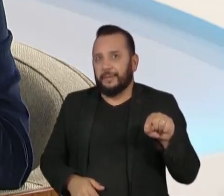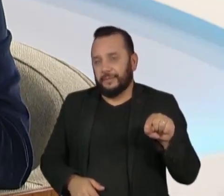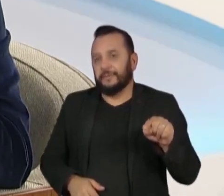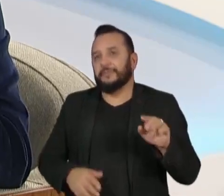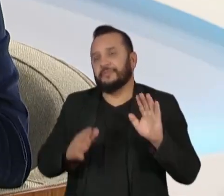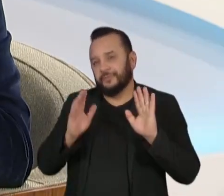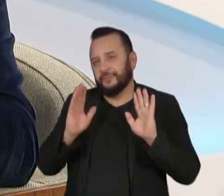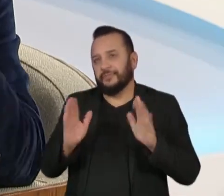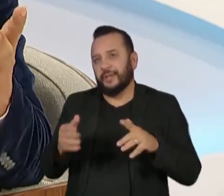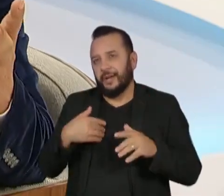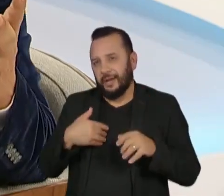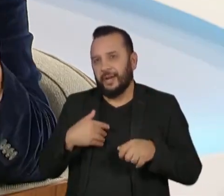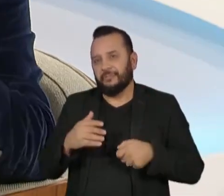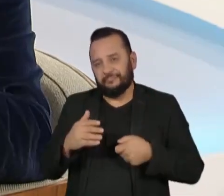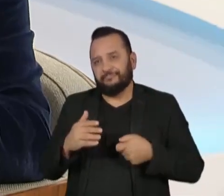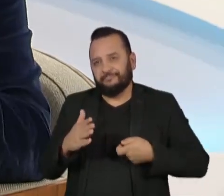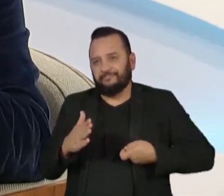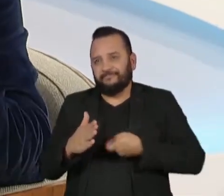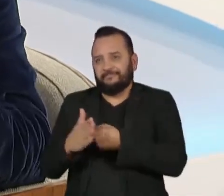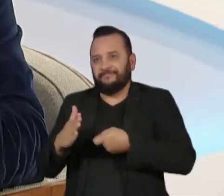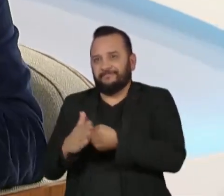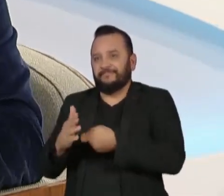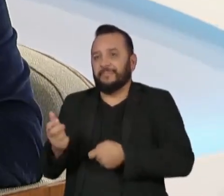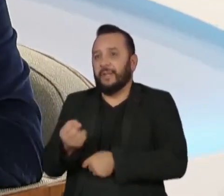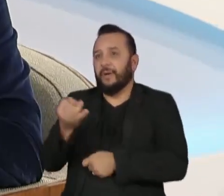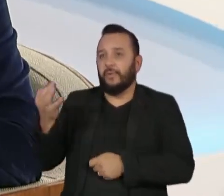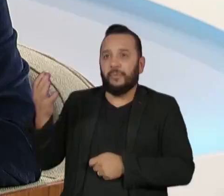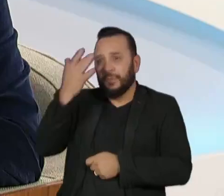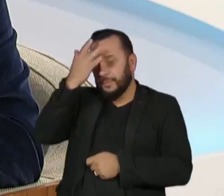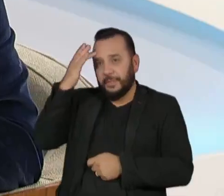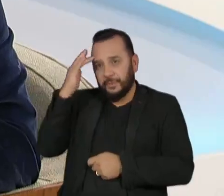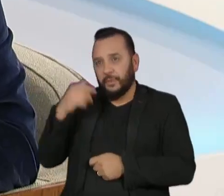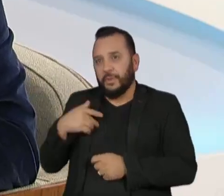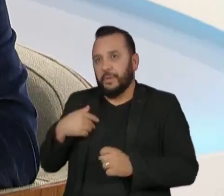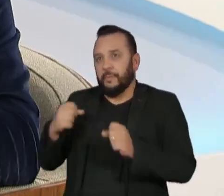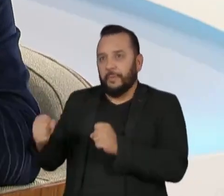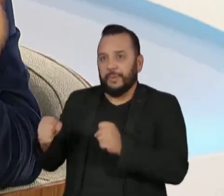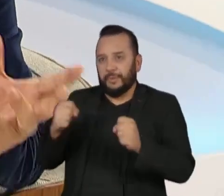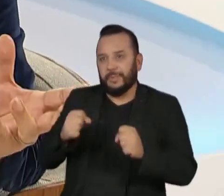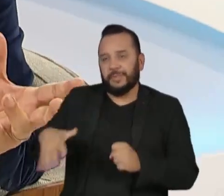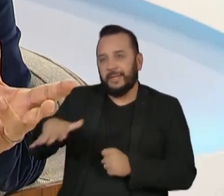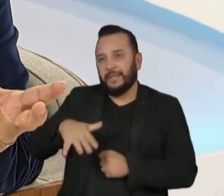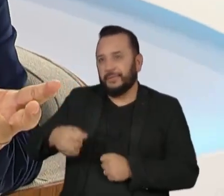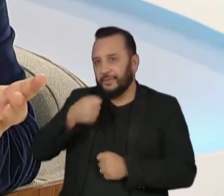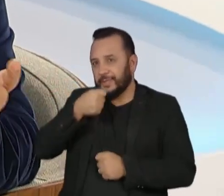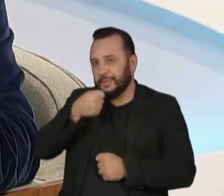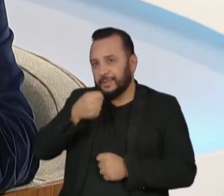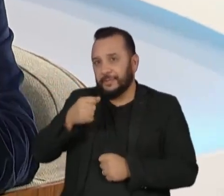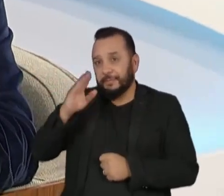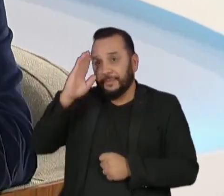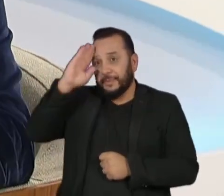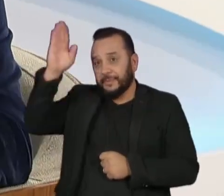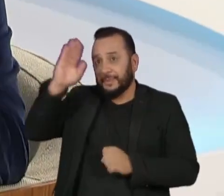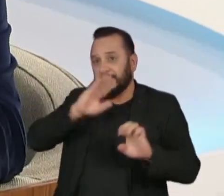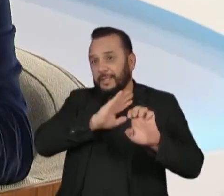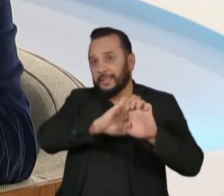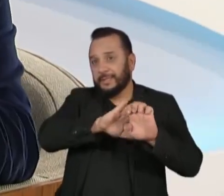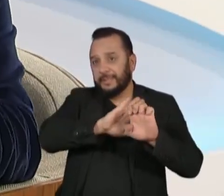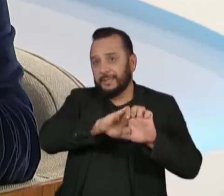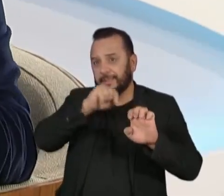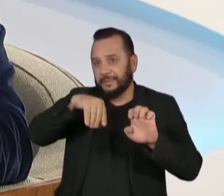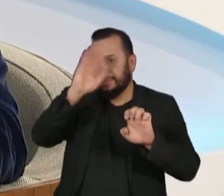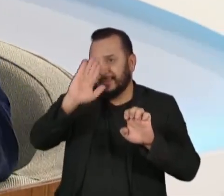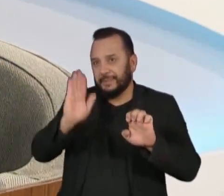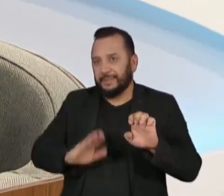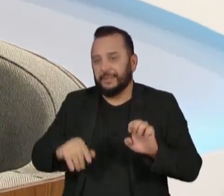com o ego de algumas pessoas poderosas do jornalismo, especialmente da esquerda brasileira. E eu